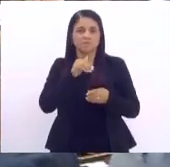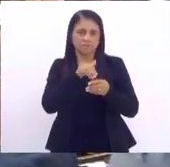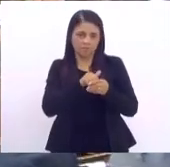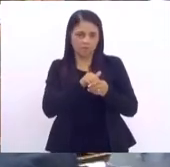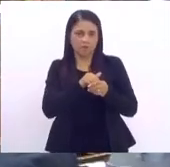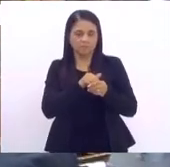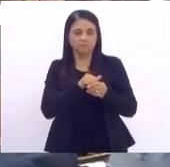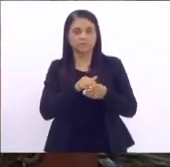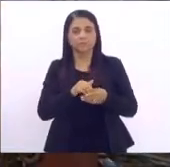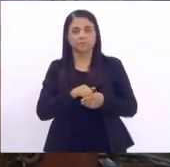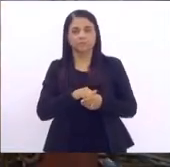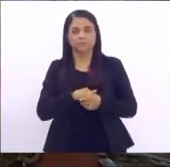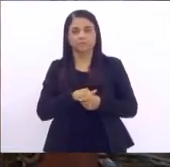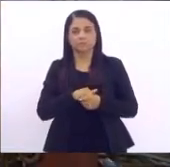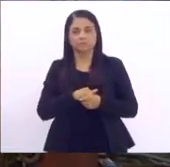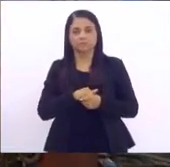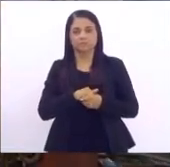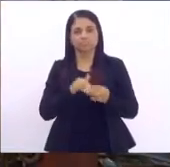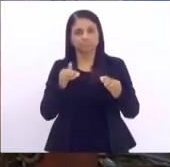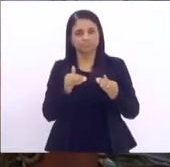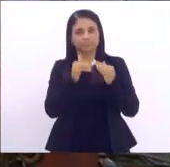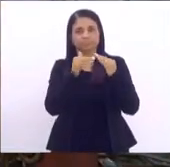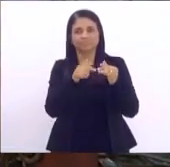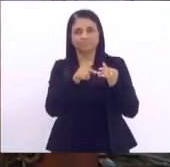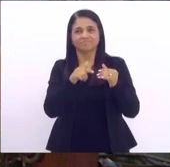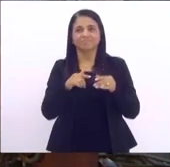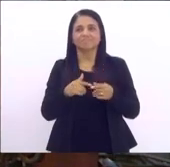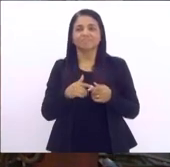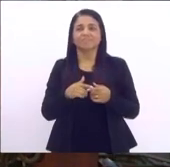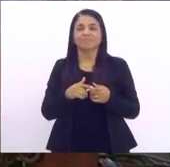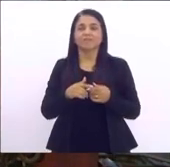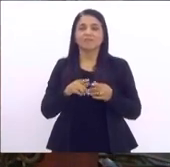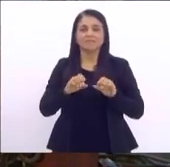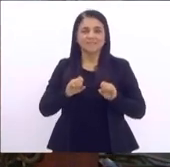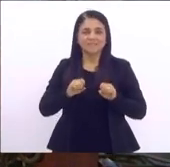Pela Comissão de Defesa do Consumidor, deputado Fábio Silva.